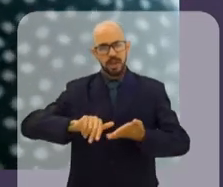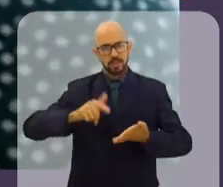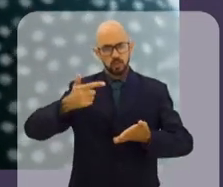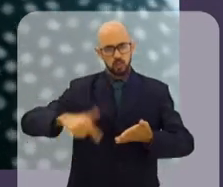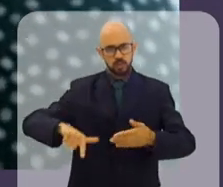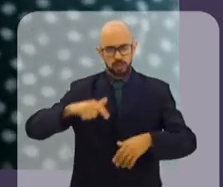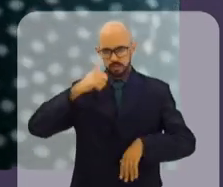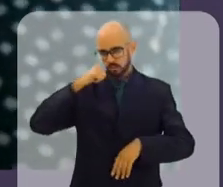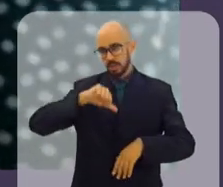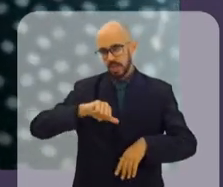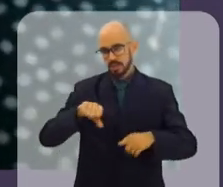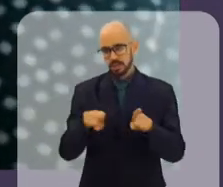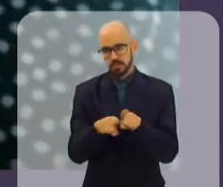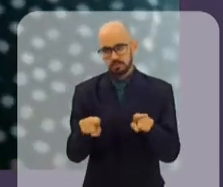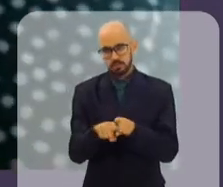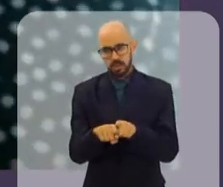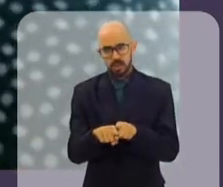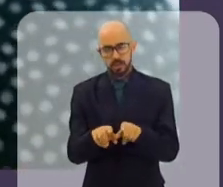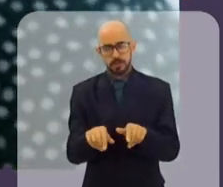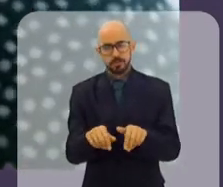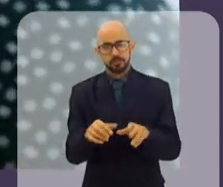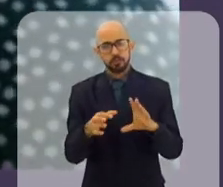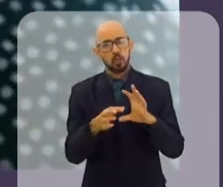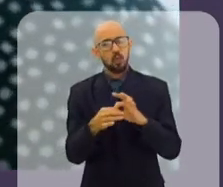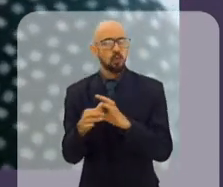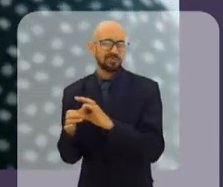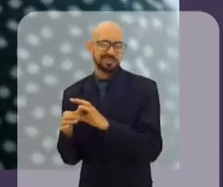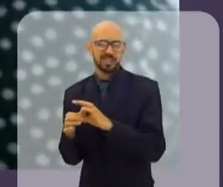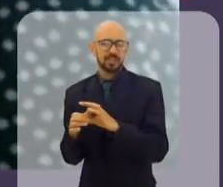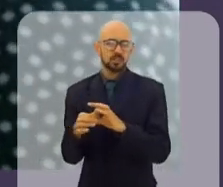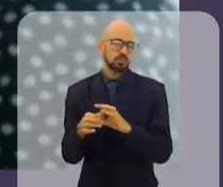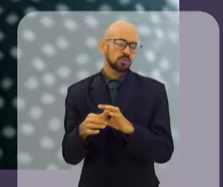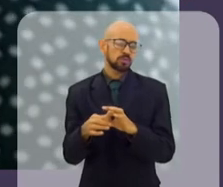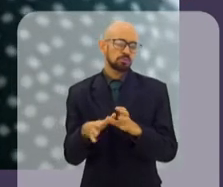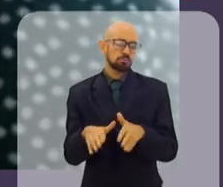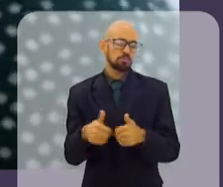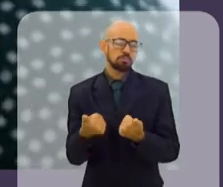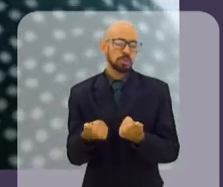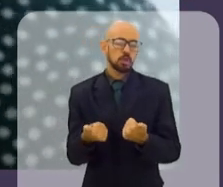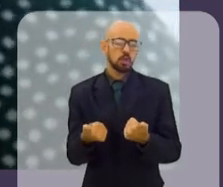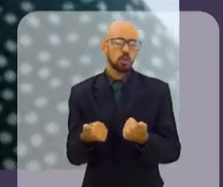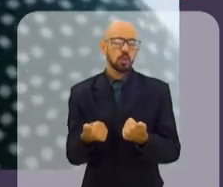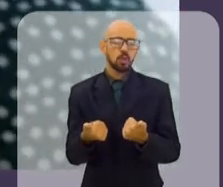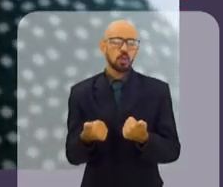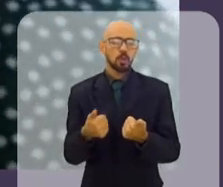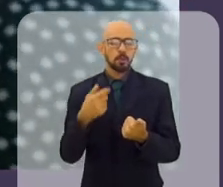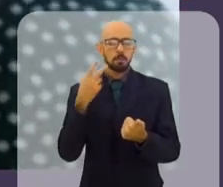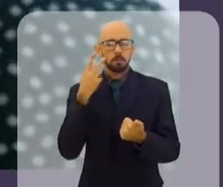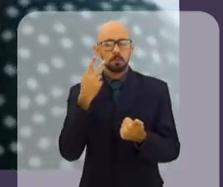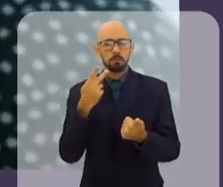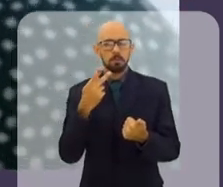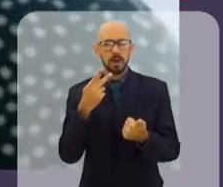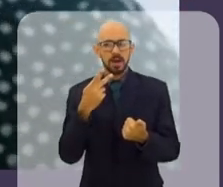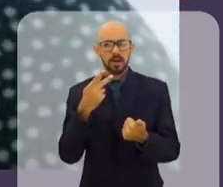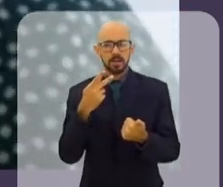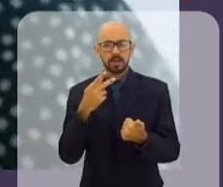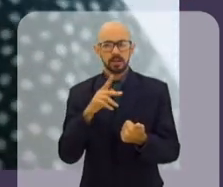várias outras mulheres. Então, o cenário, de alguma forma, melhorou